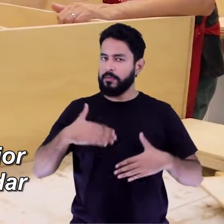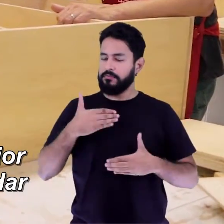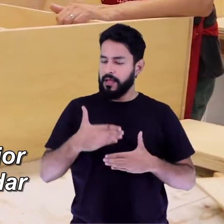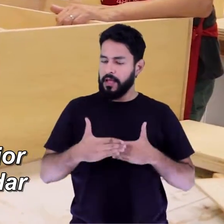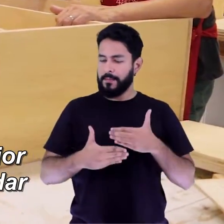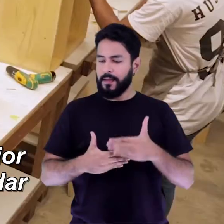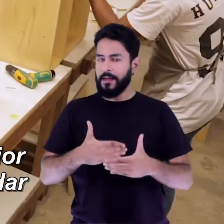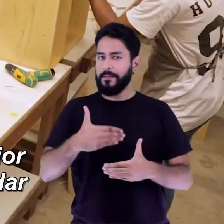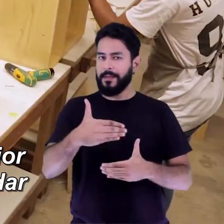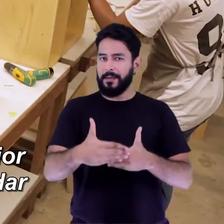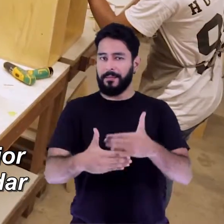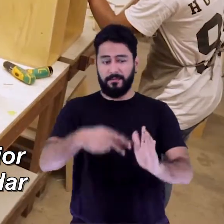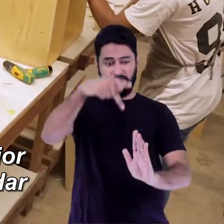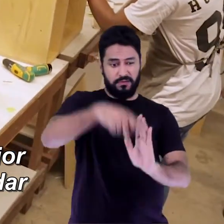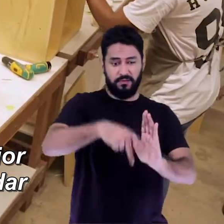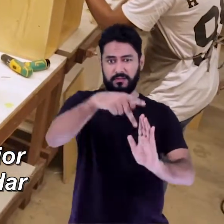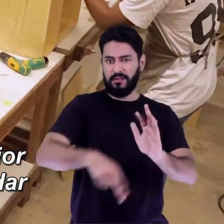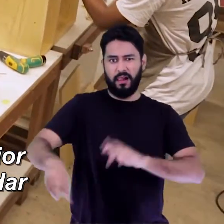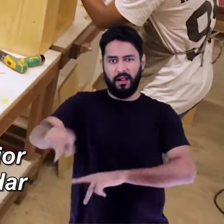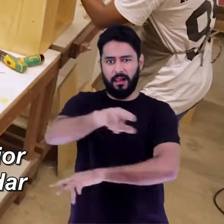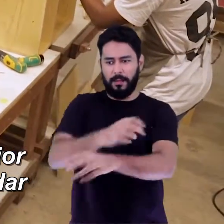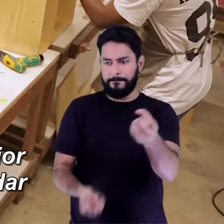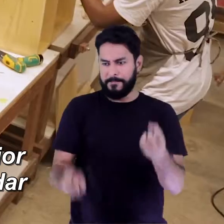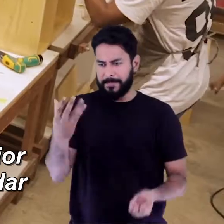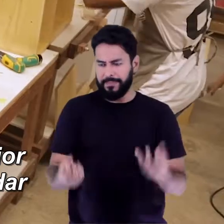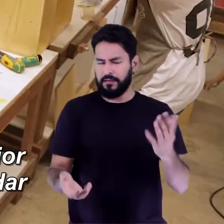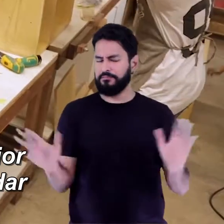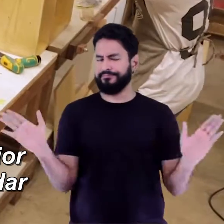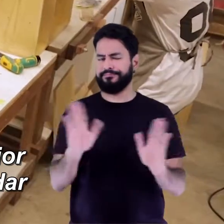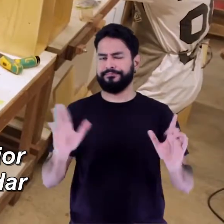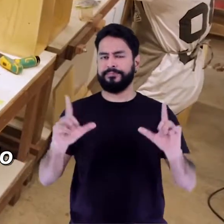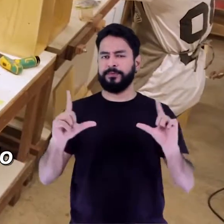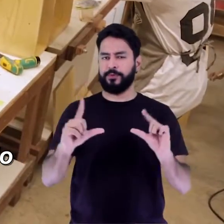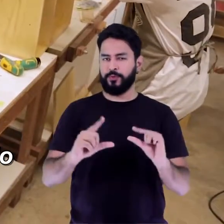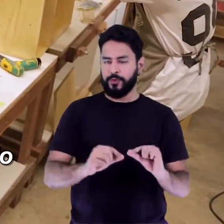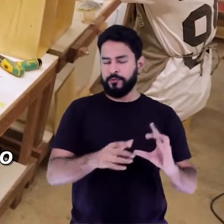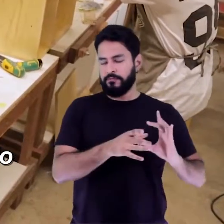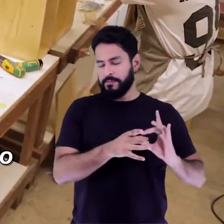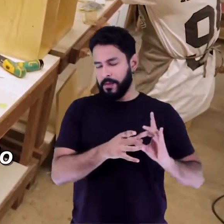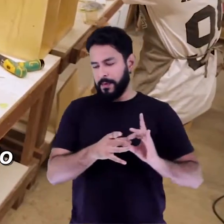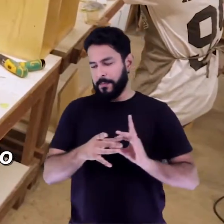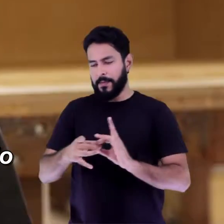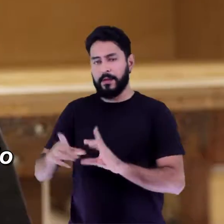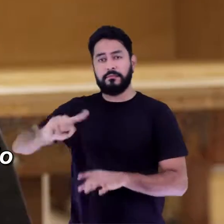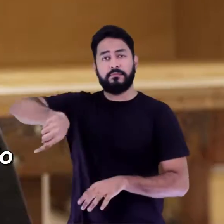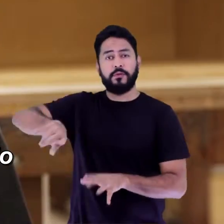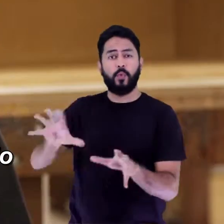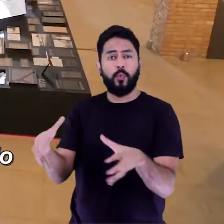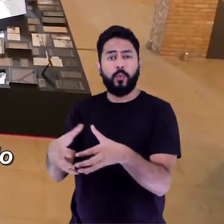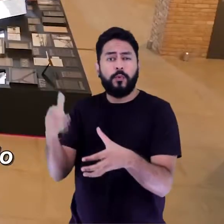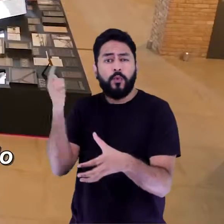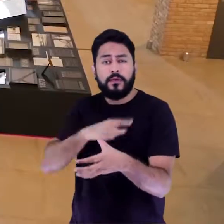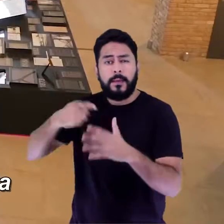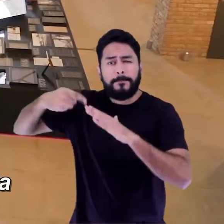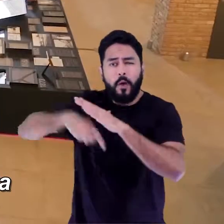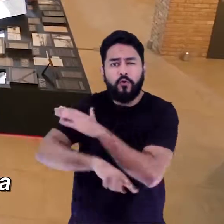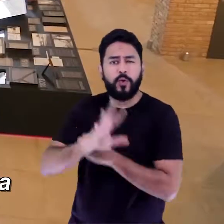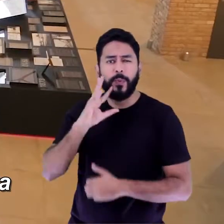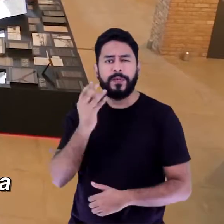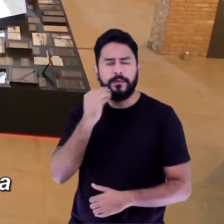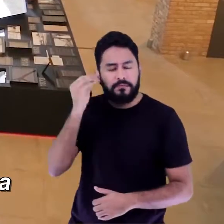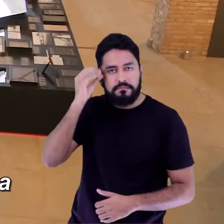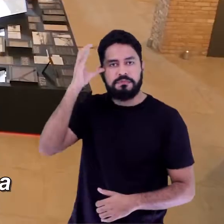para ter uma linearidade maior, para que eles conseguissem se aprofundar mais no que eles estavam aprendendo naquele momento.